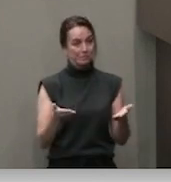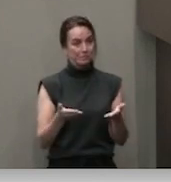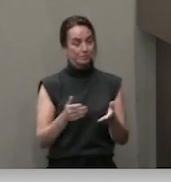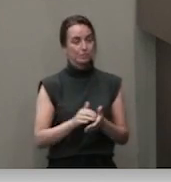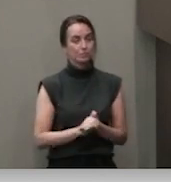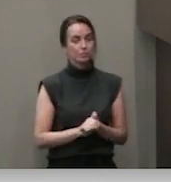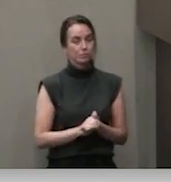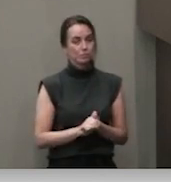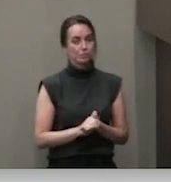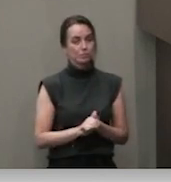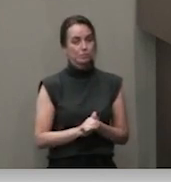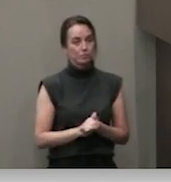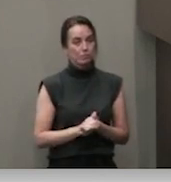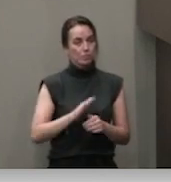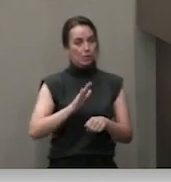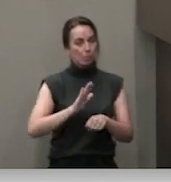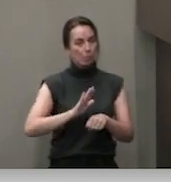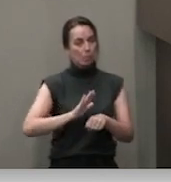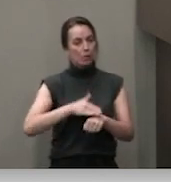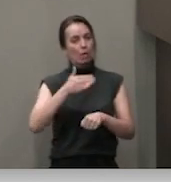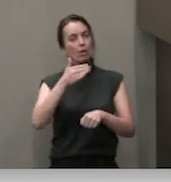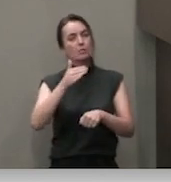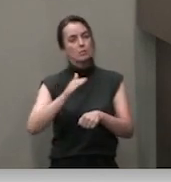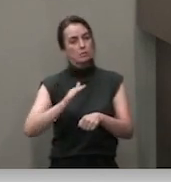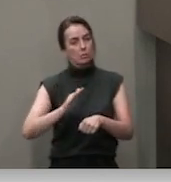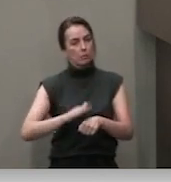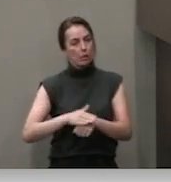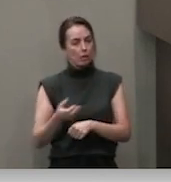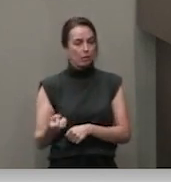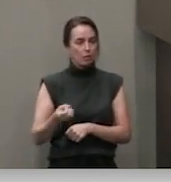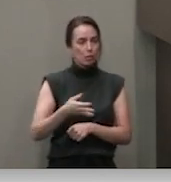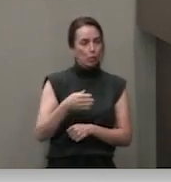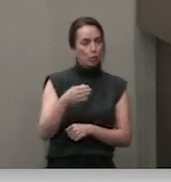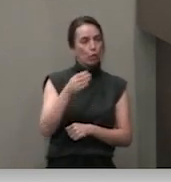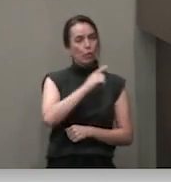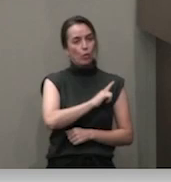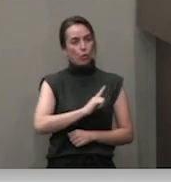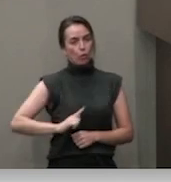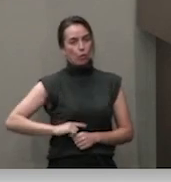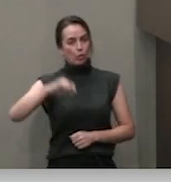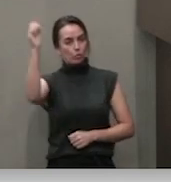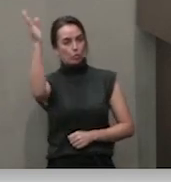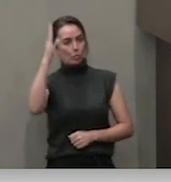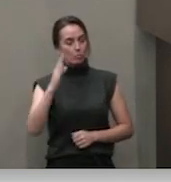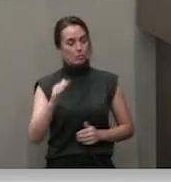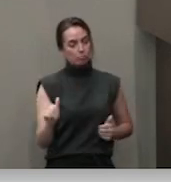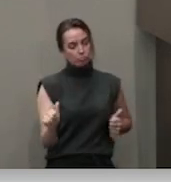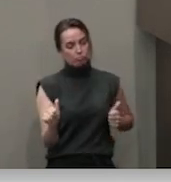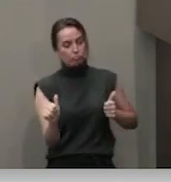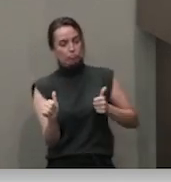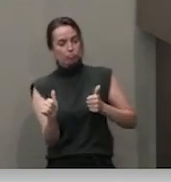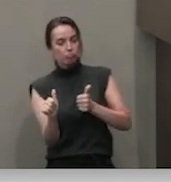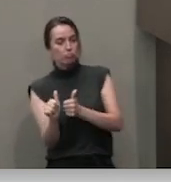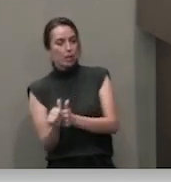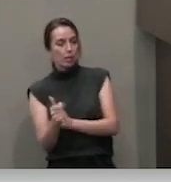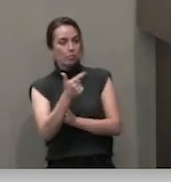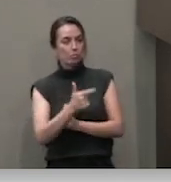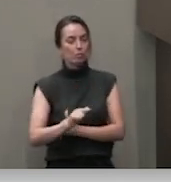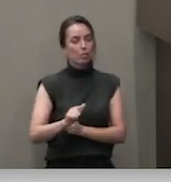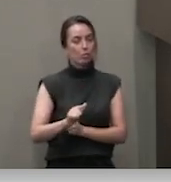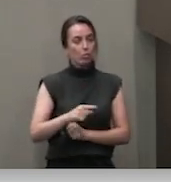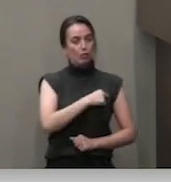cada vez mais o atual governo do Brasil faz uma aproximação cada vez maior com a China